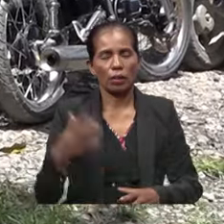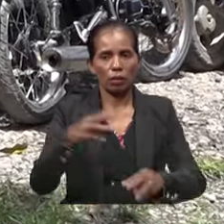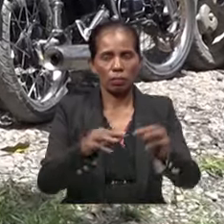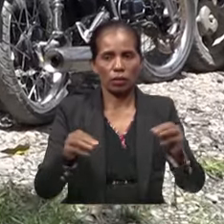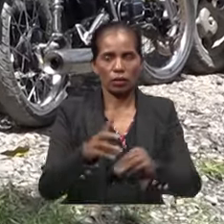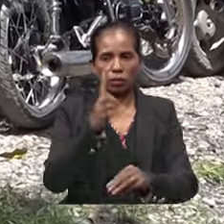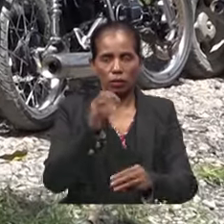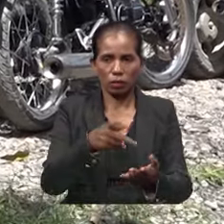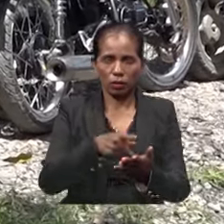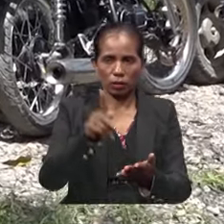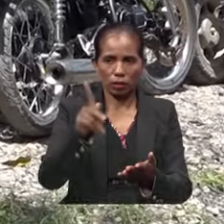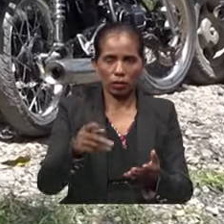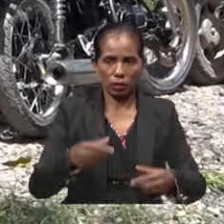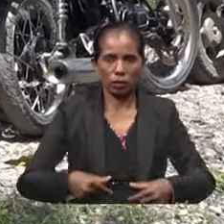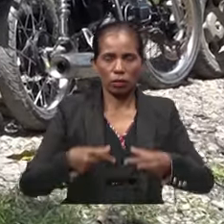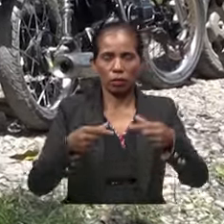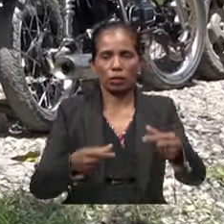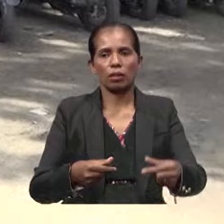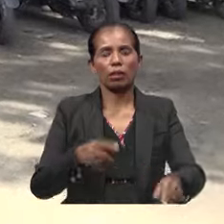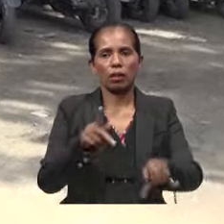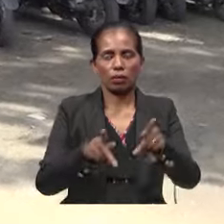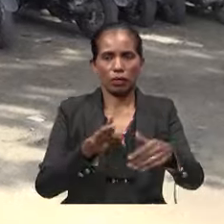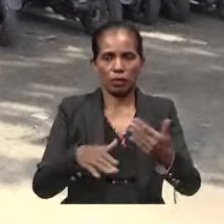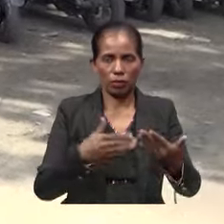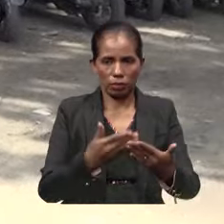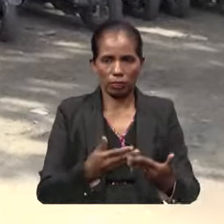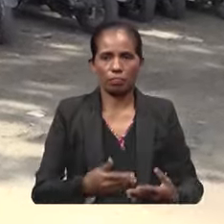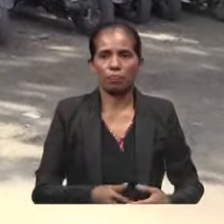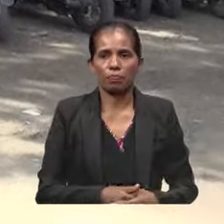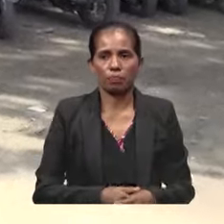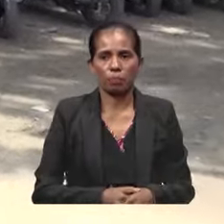di seluk koima molok entrega hikas ba motorizada nain. João Carlos Rafael Dujeres, ZMN.